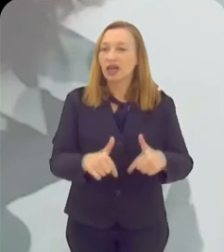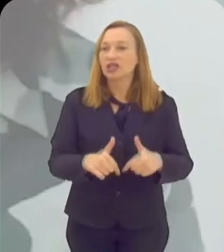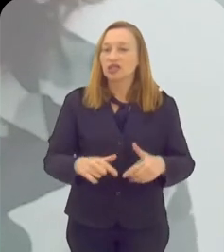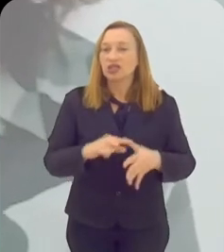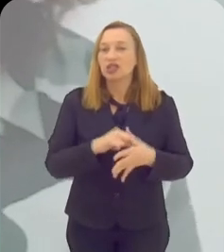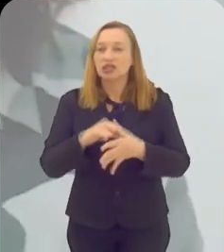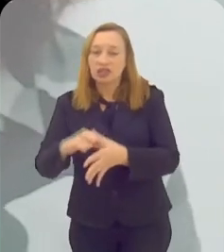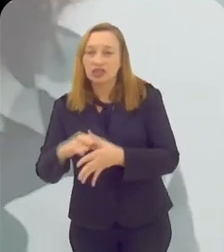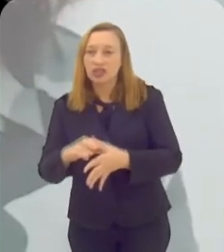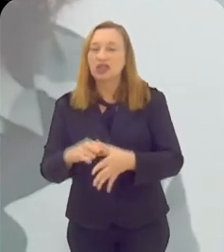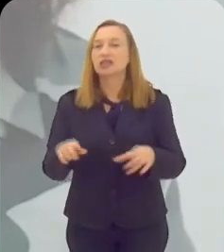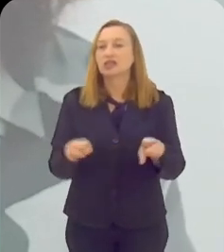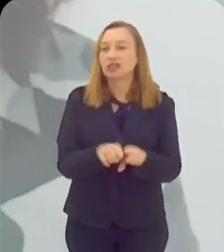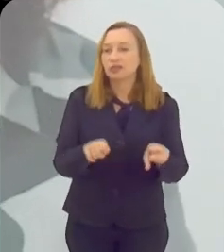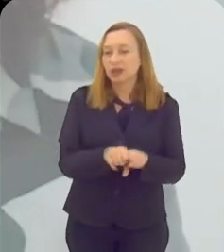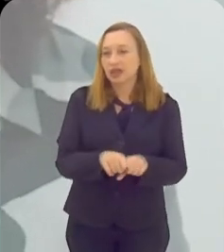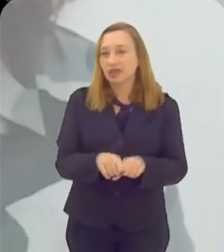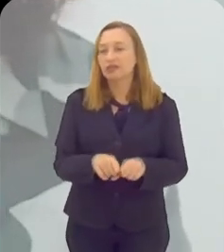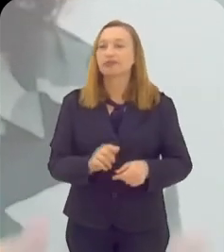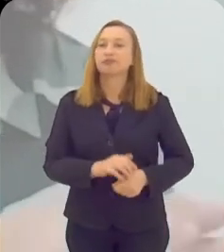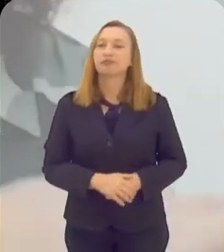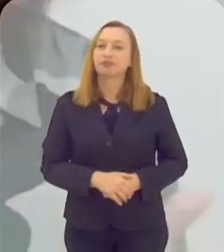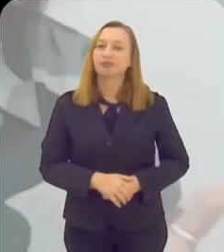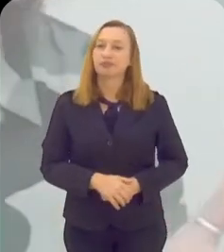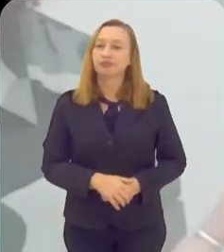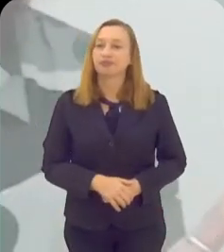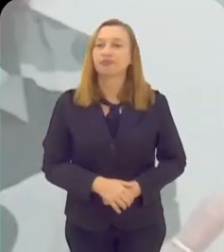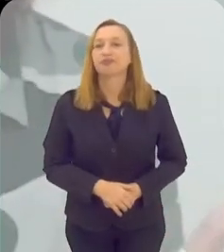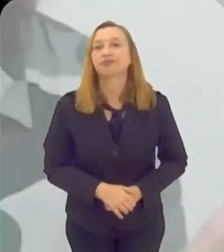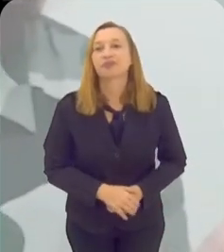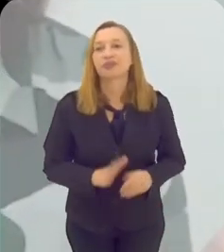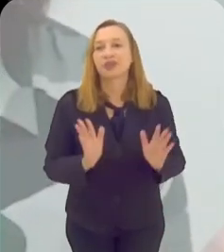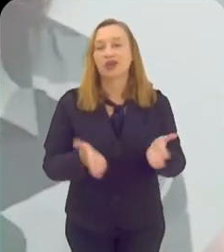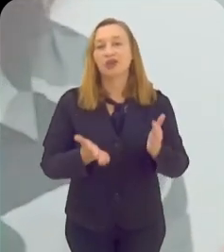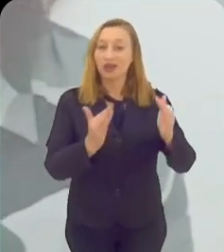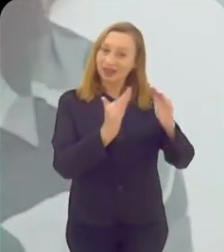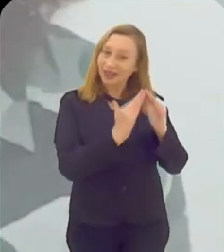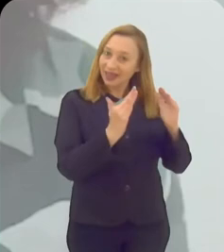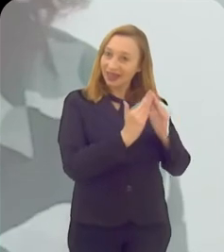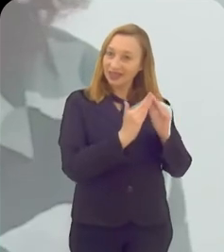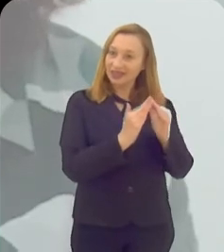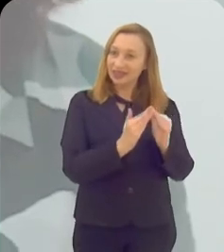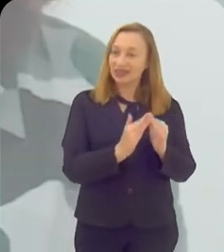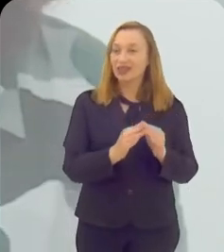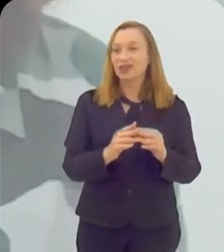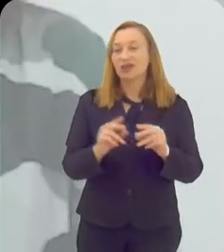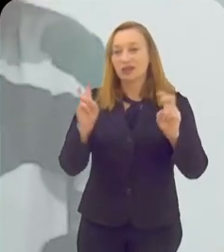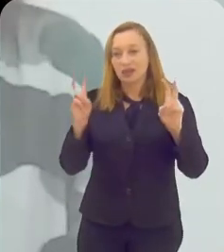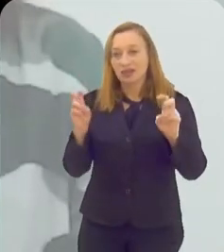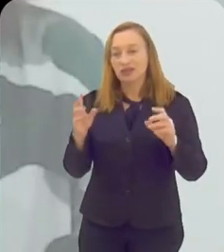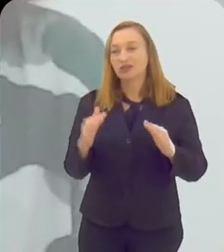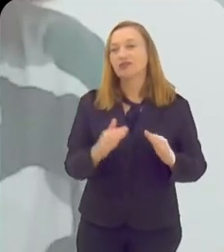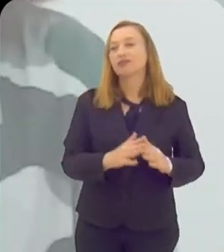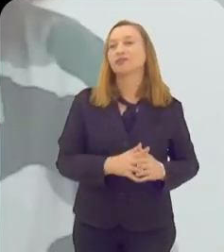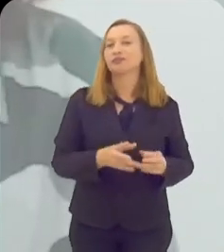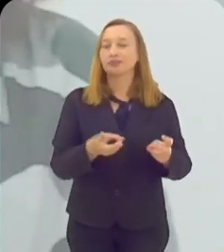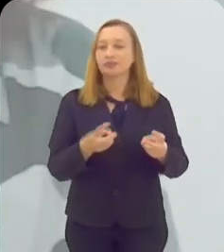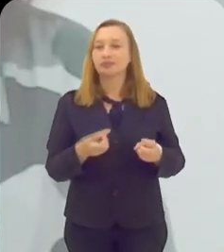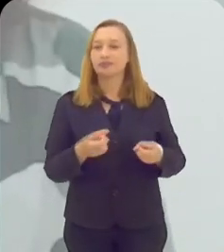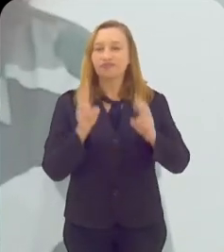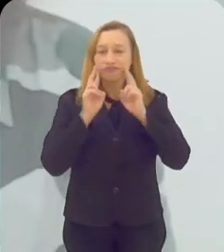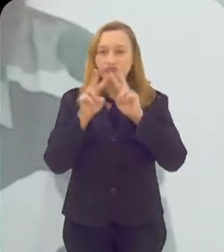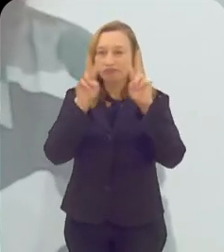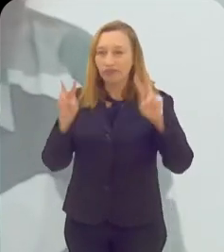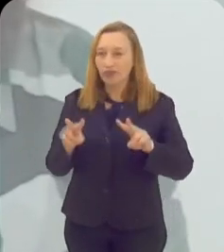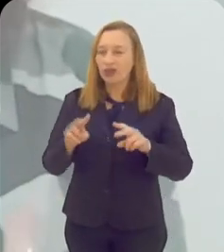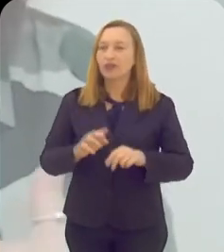para atingir esse espaço de liderança também dos cargos de direção. Mas puxando para o lado da casa, né? Das coisas que precisam ser